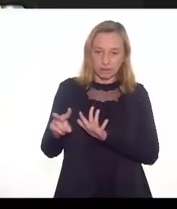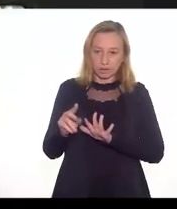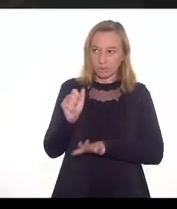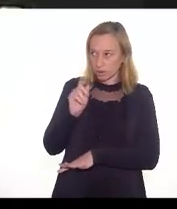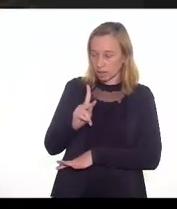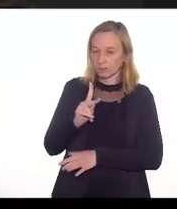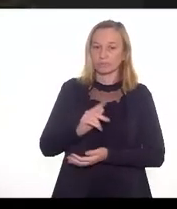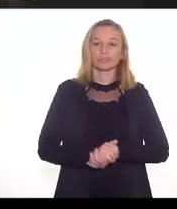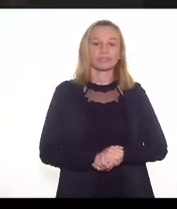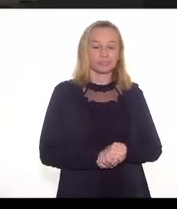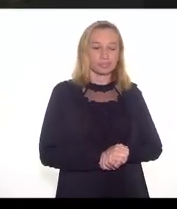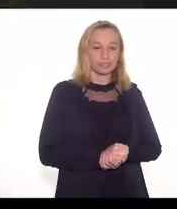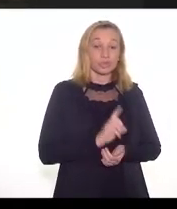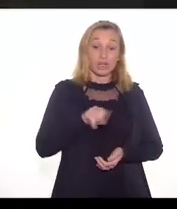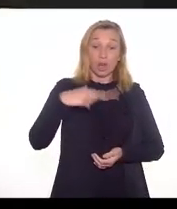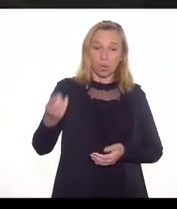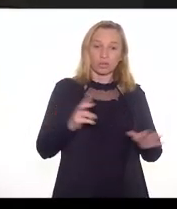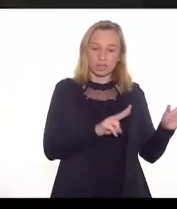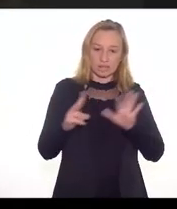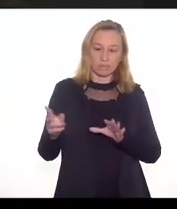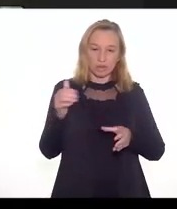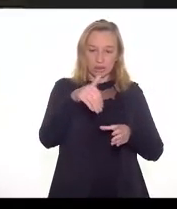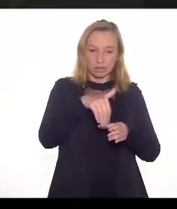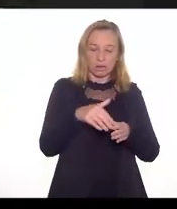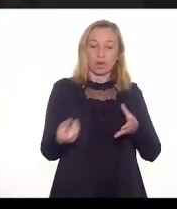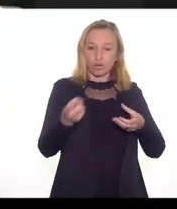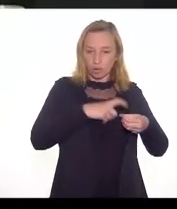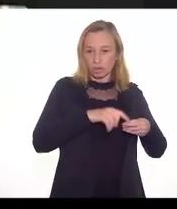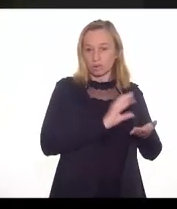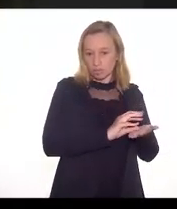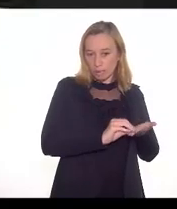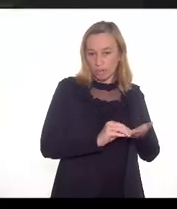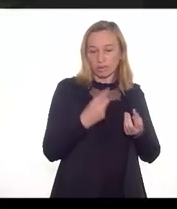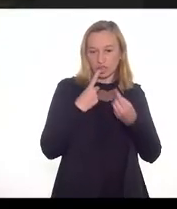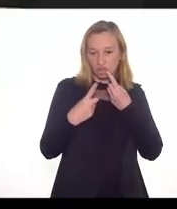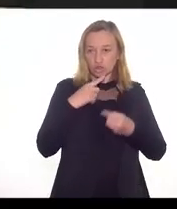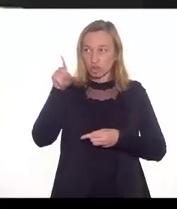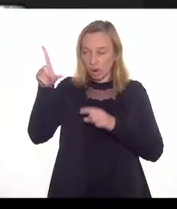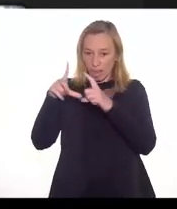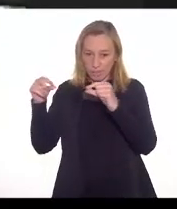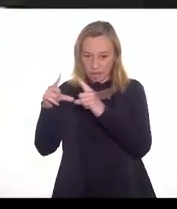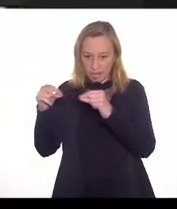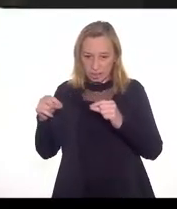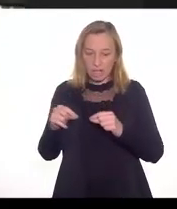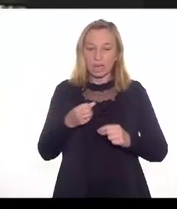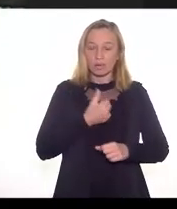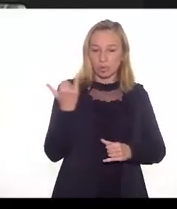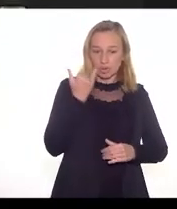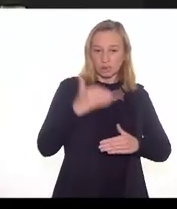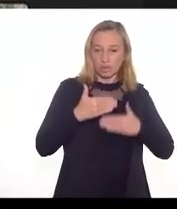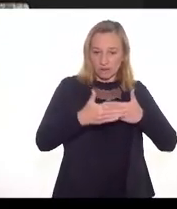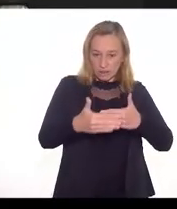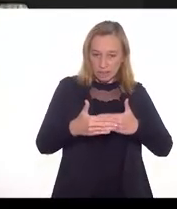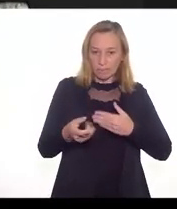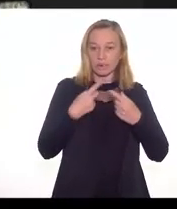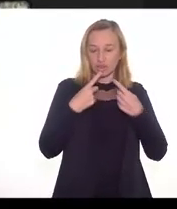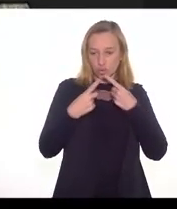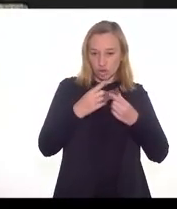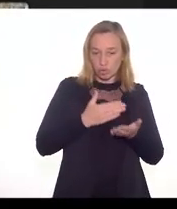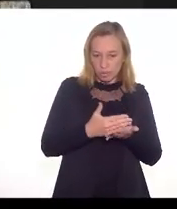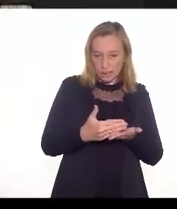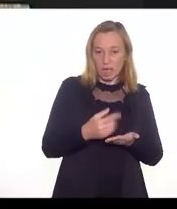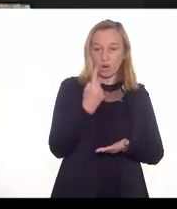Okay. Semana que vem, okay. Botamos em pauta. Esse projeto está sendo debatido em Brasília. É importante a gente avançar, pelo menos para começar as discussões. Então, por